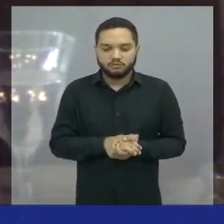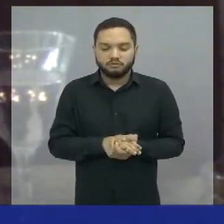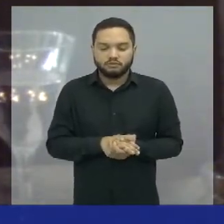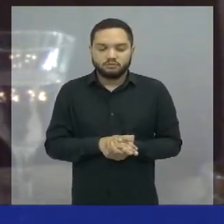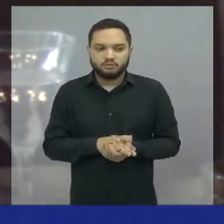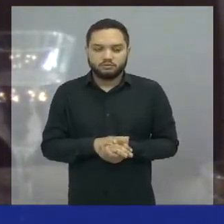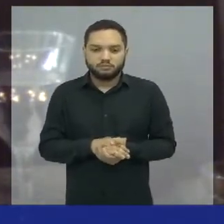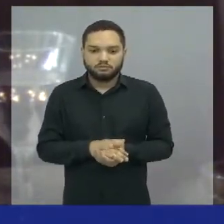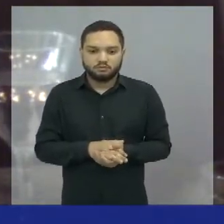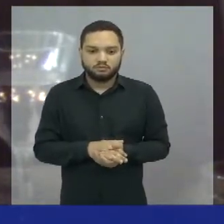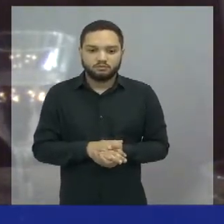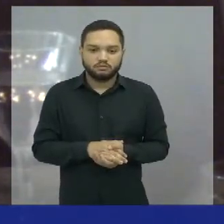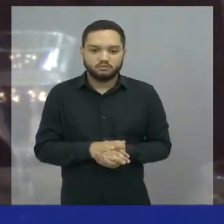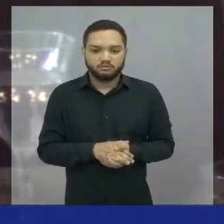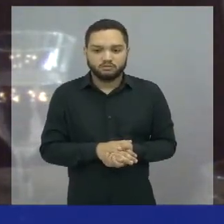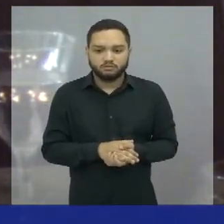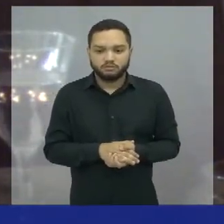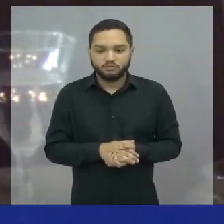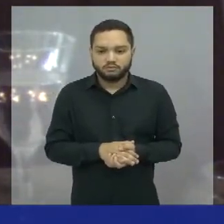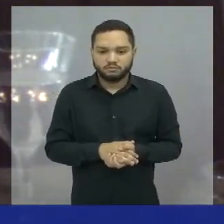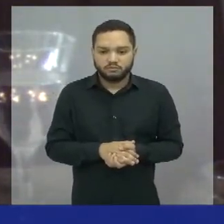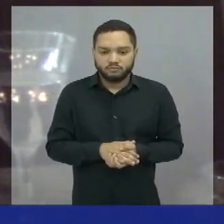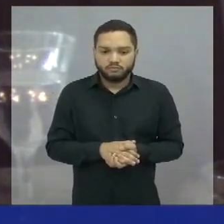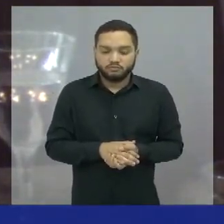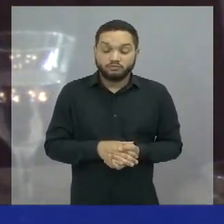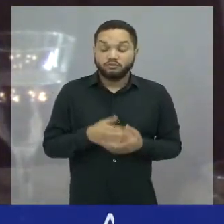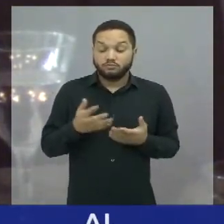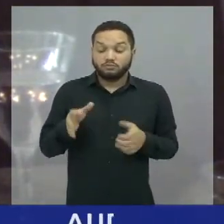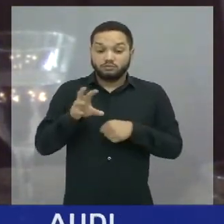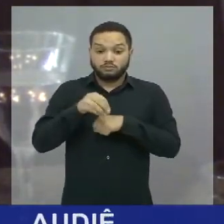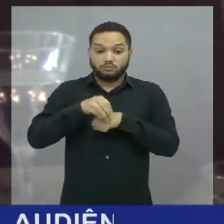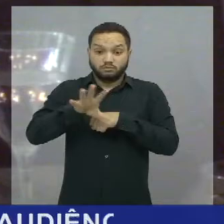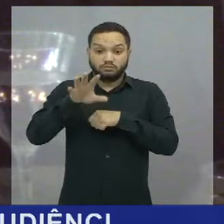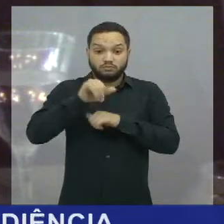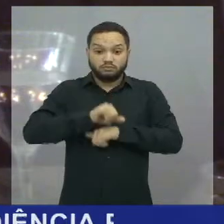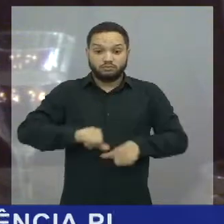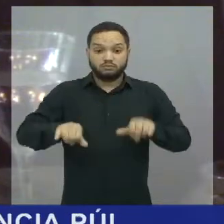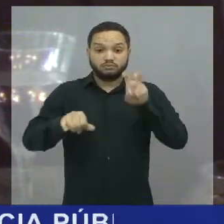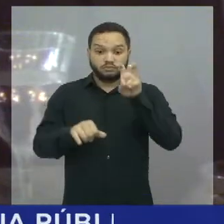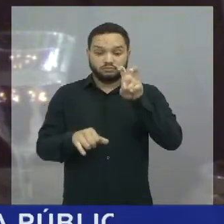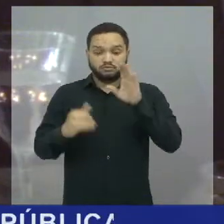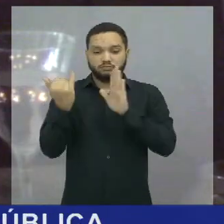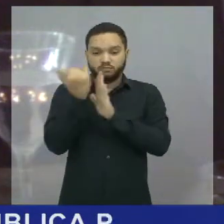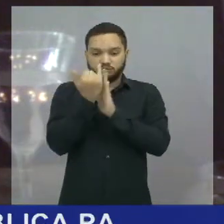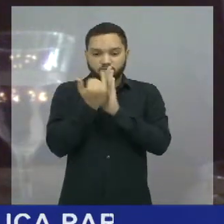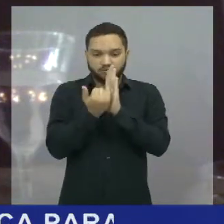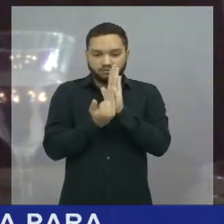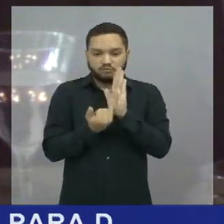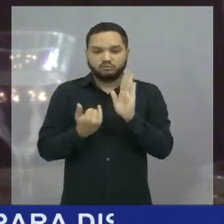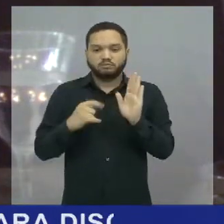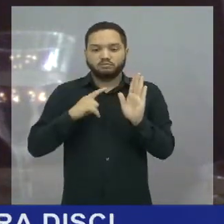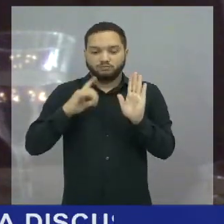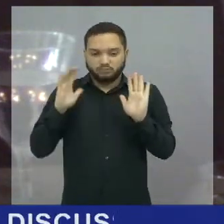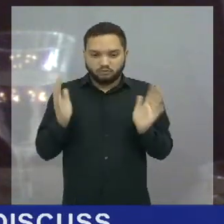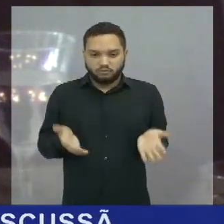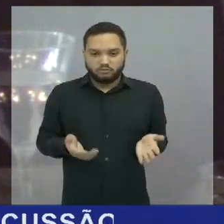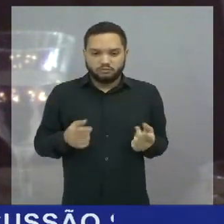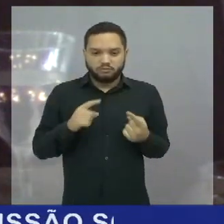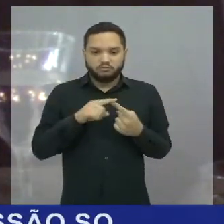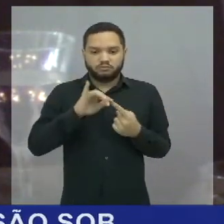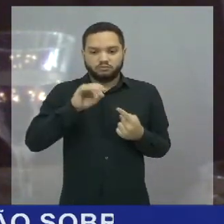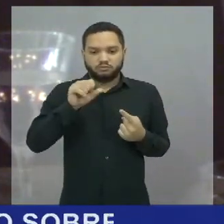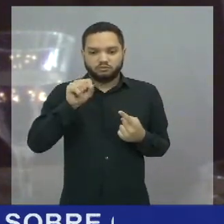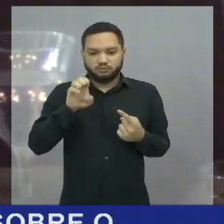Pessoal, nós já temos aqui, para vocês tomarem conhecimento, 5 inscrições, tá? Então, temos inscrito já o doutor